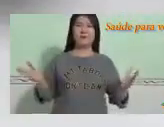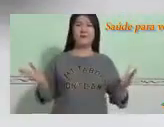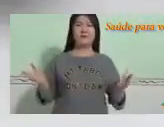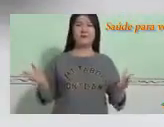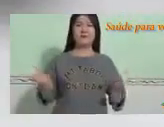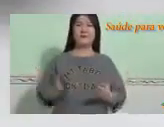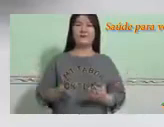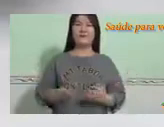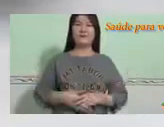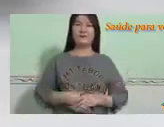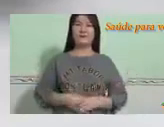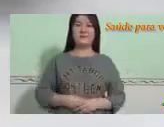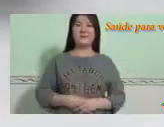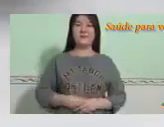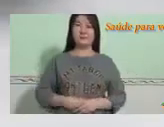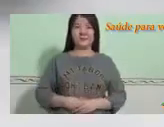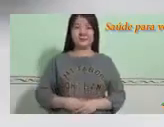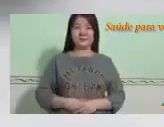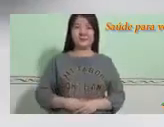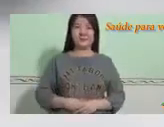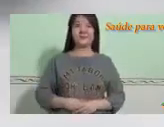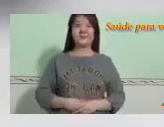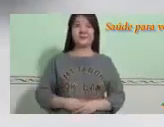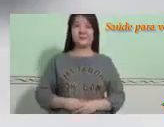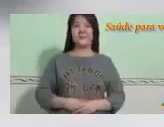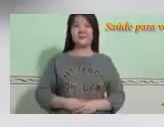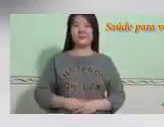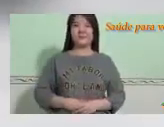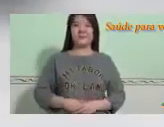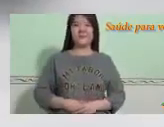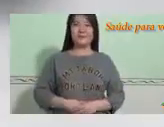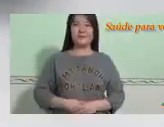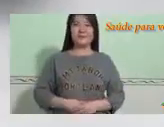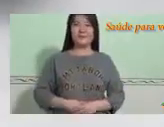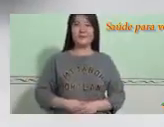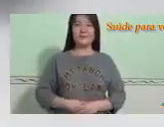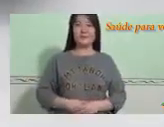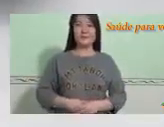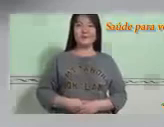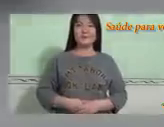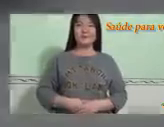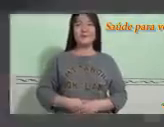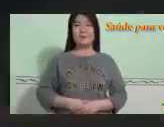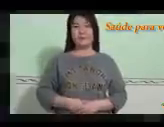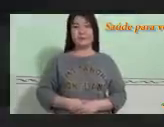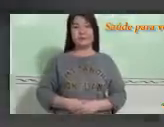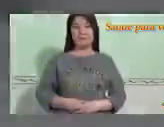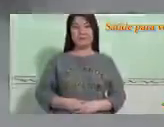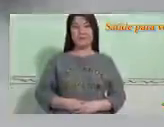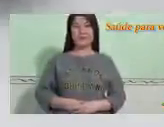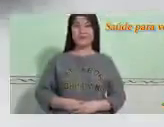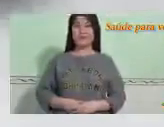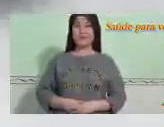LIGADOS acento grave PROTI acento agudo agudo NATAUE acento grave PROTI acento